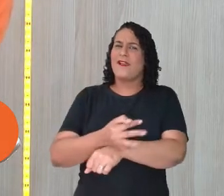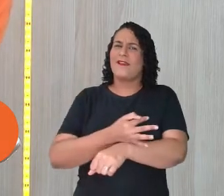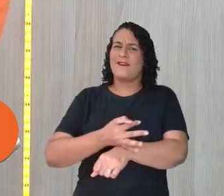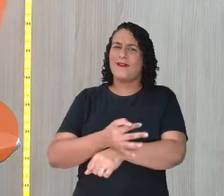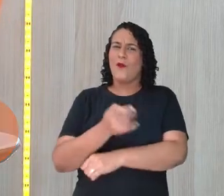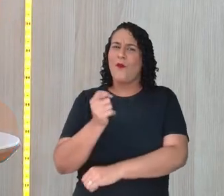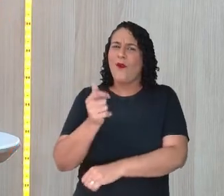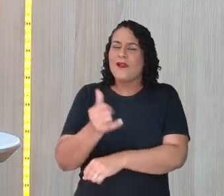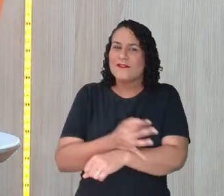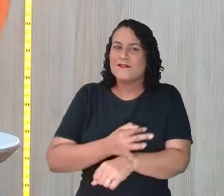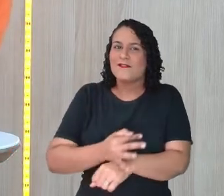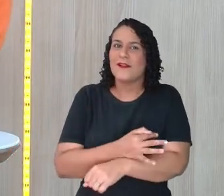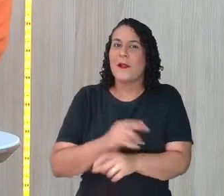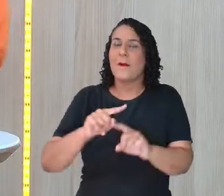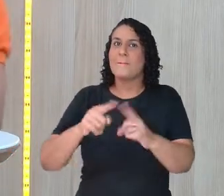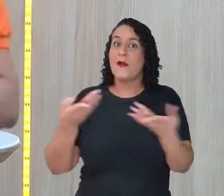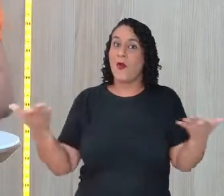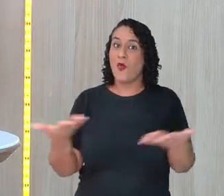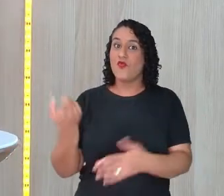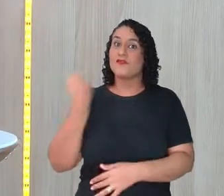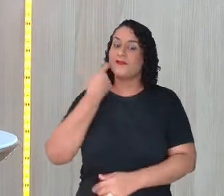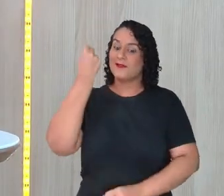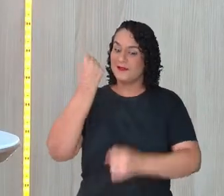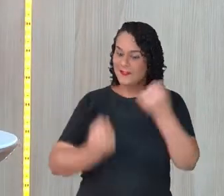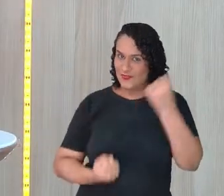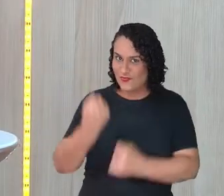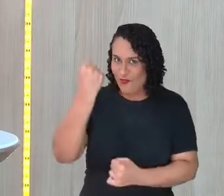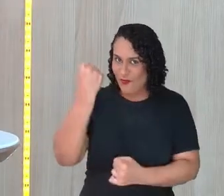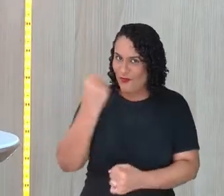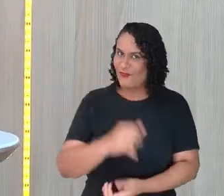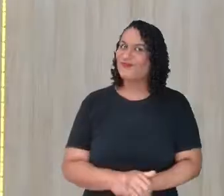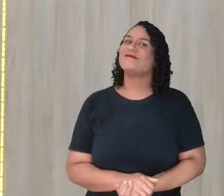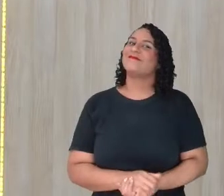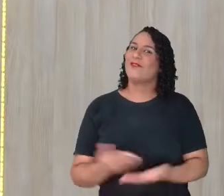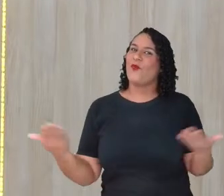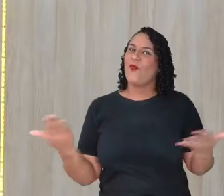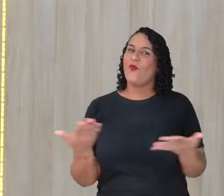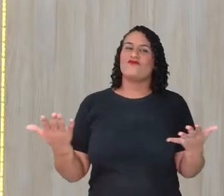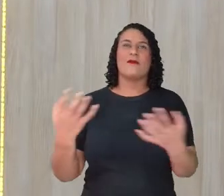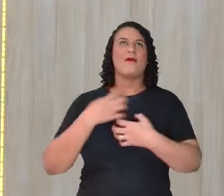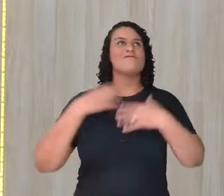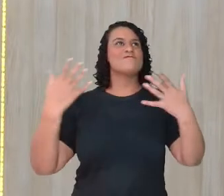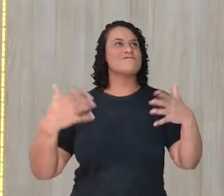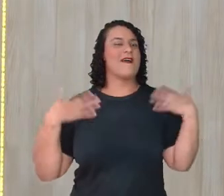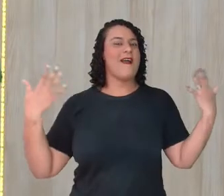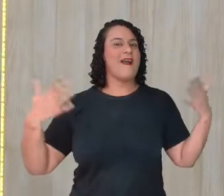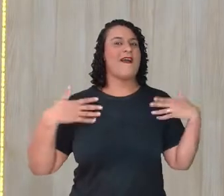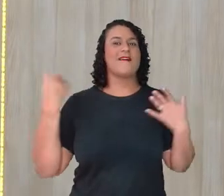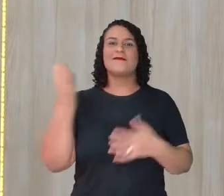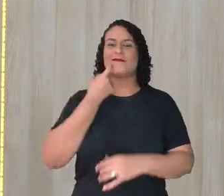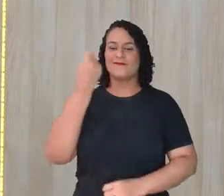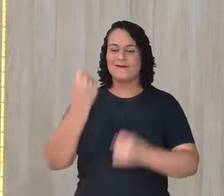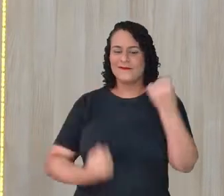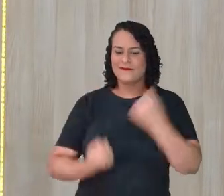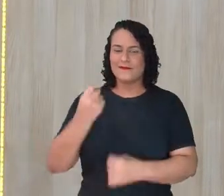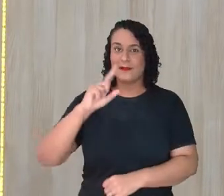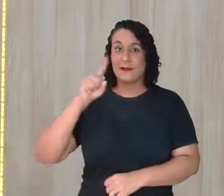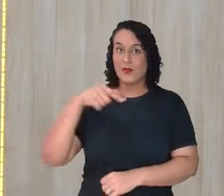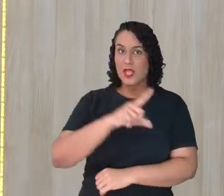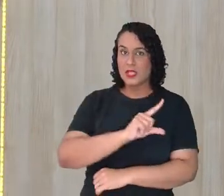um sextou, não é isso, professor? Vamos Exatamente, embora. a gente já está no clima do sextou, daqui a pouco a gente sai,